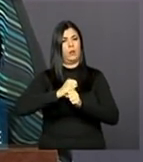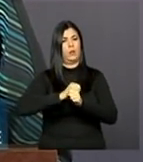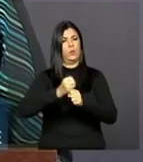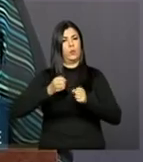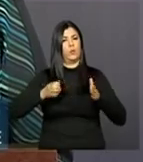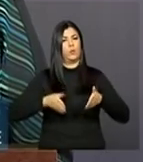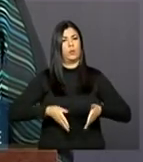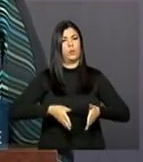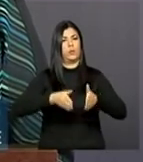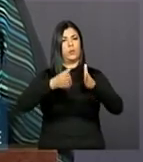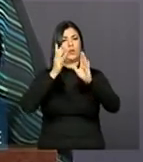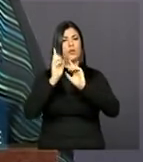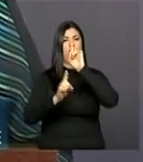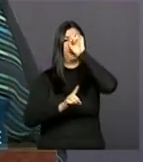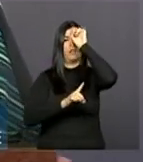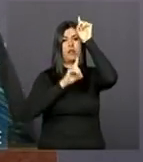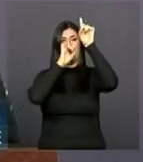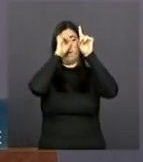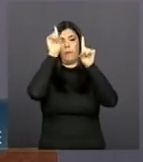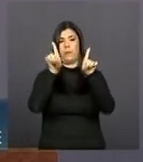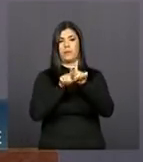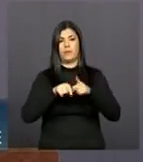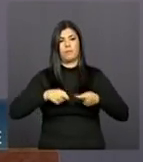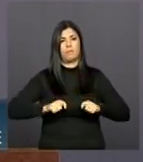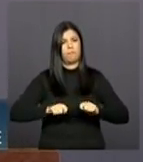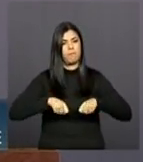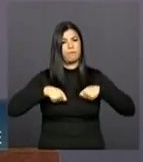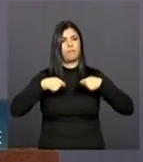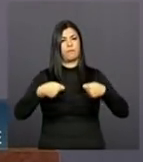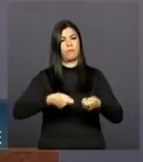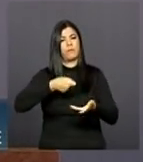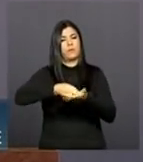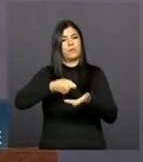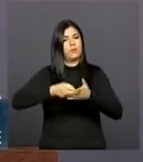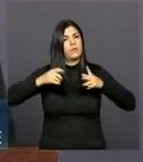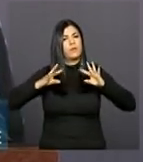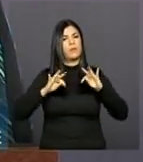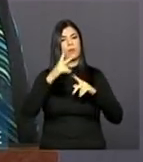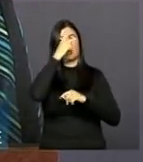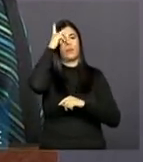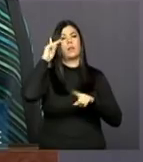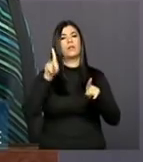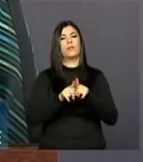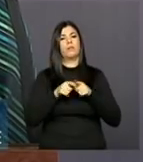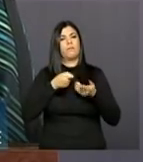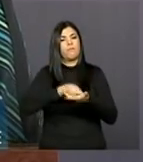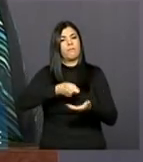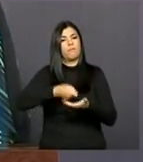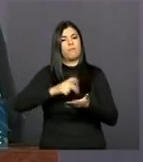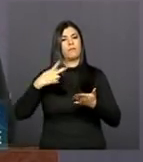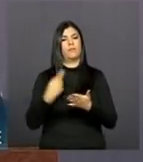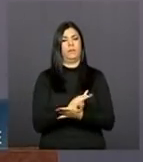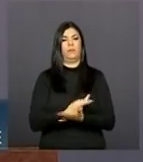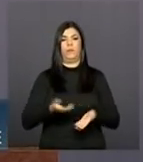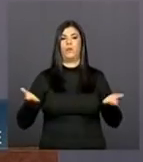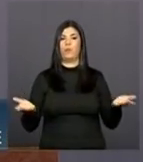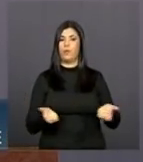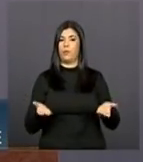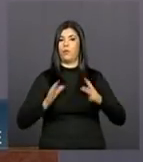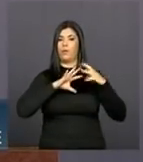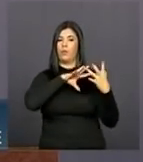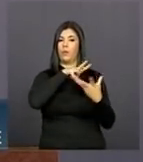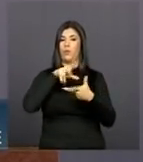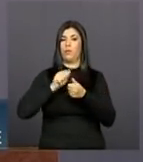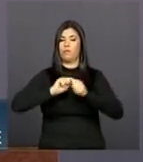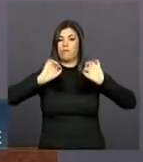democrático e que empenharemos todas as forças de todos nós para que assim persista hoje o mundo